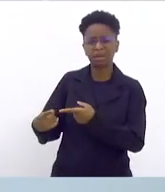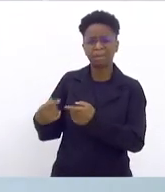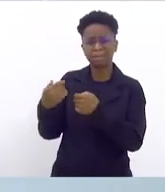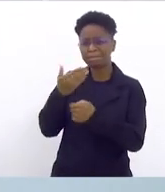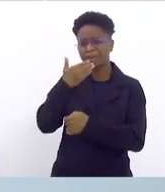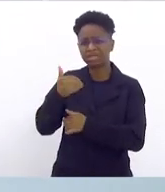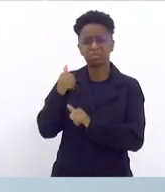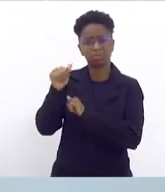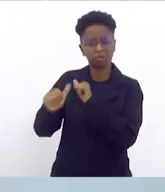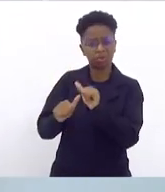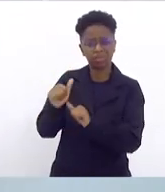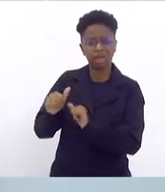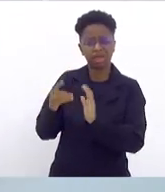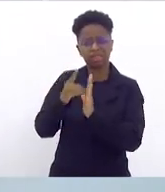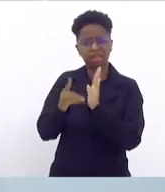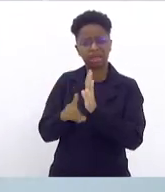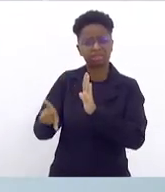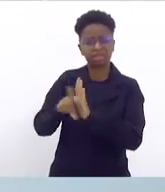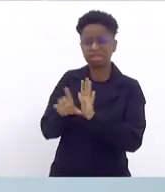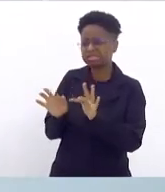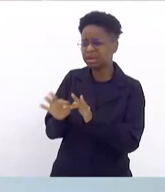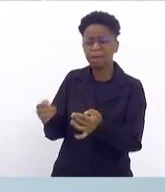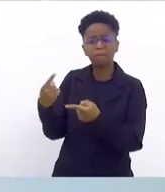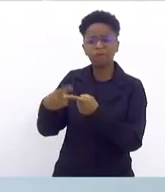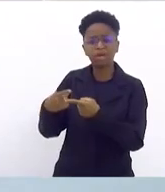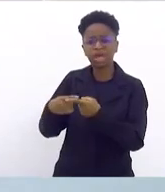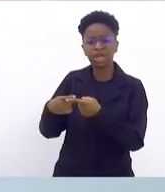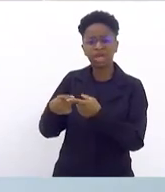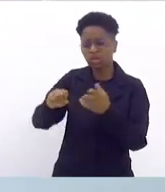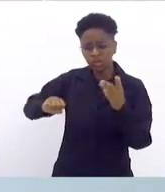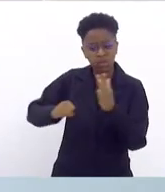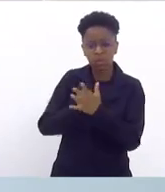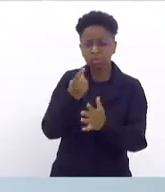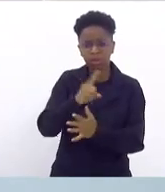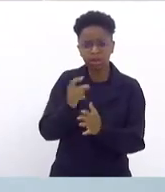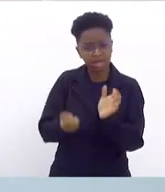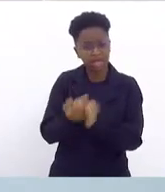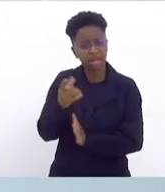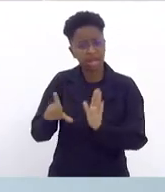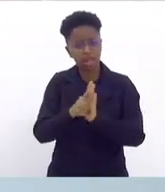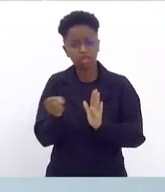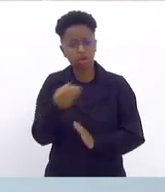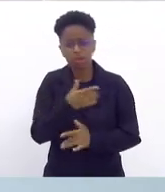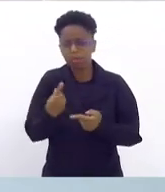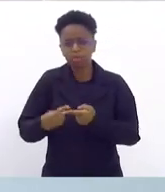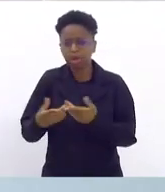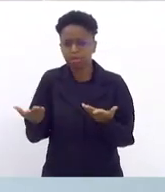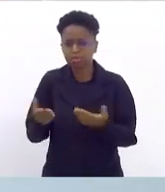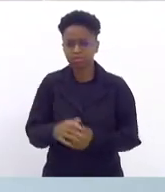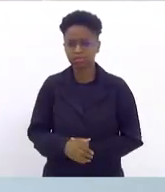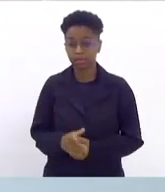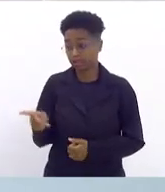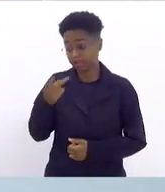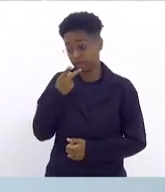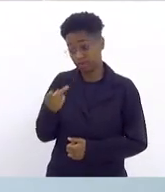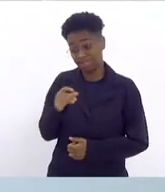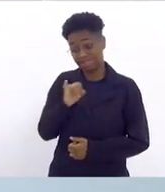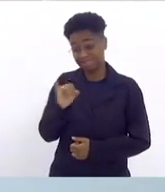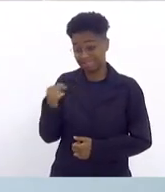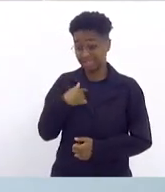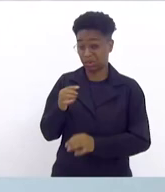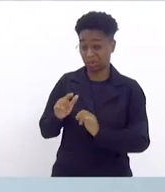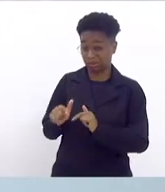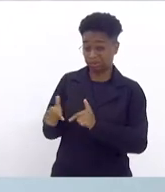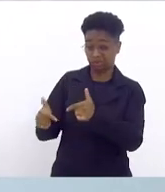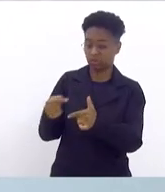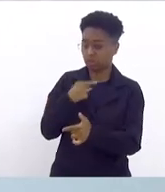o decreto-lei 5. Por que o senhor não revoga isso e manda uma lei nova? Ele disse, se eu for mexer nisso tudo, eu não